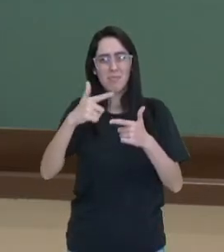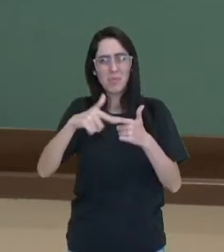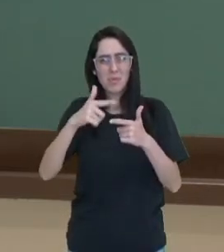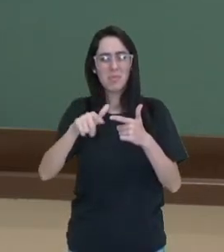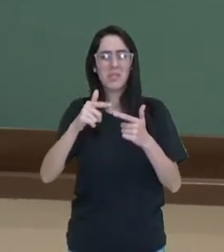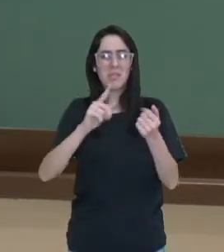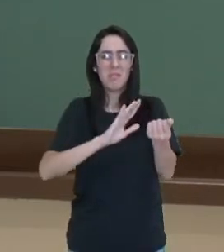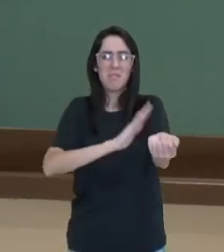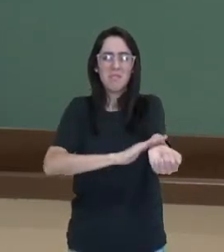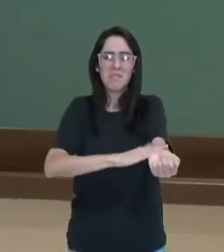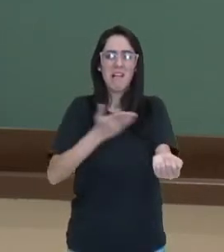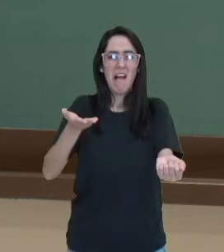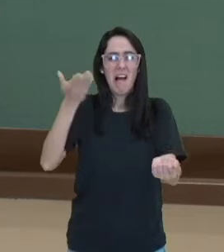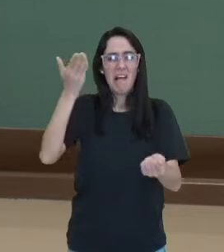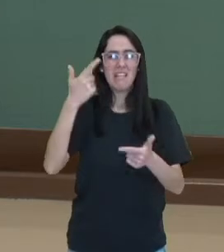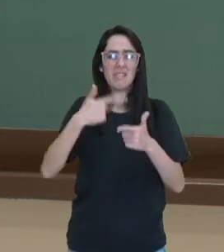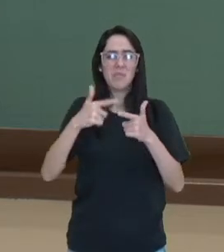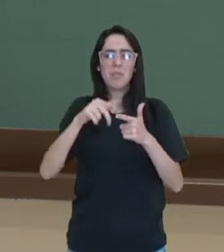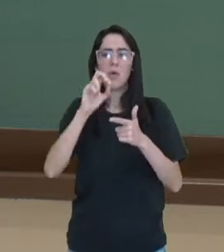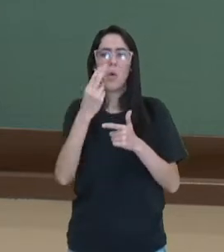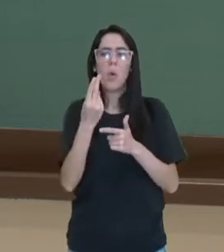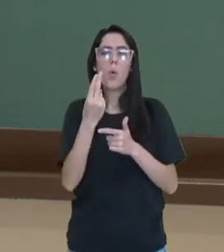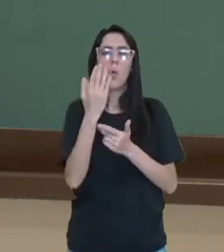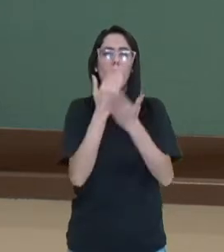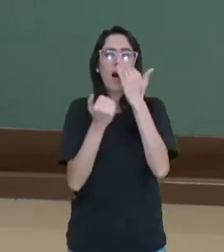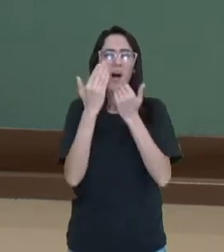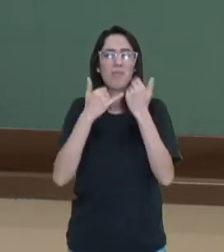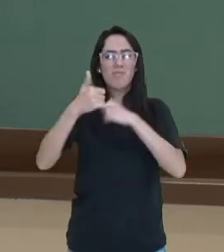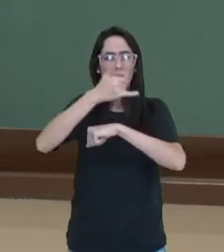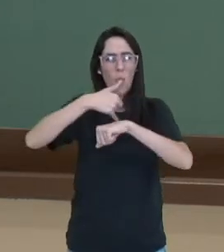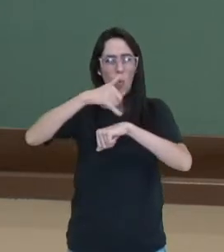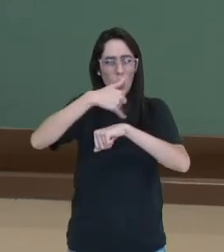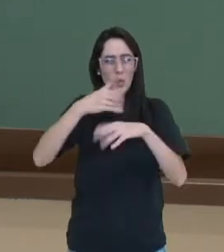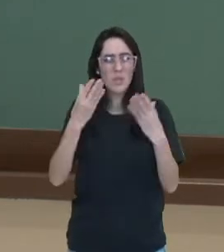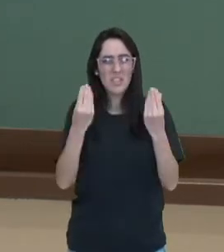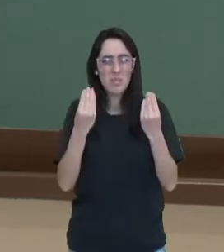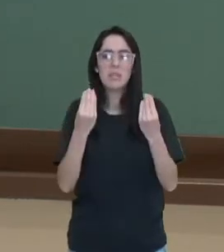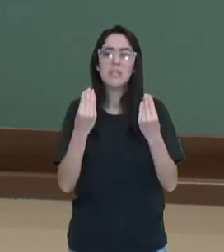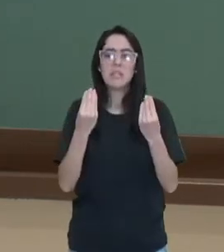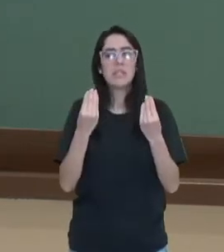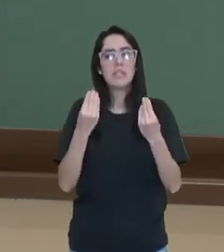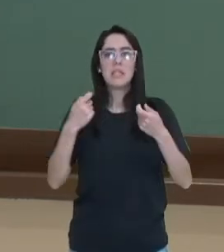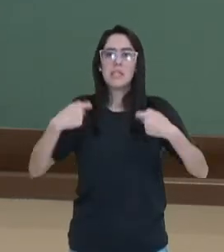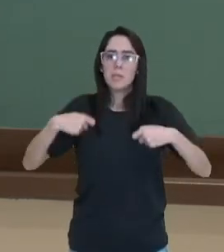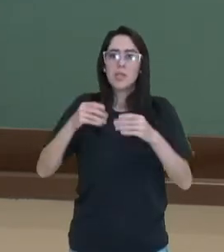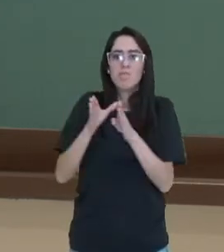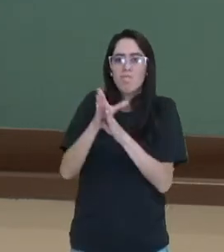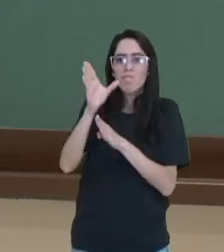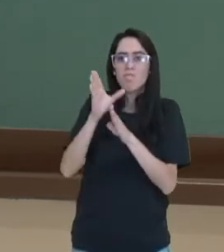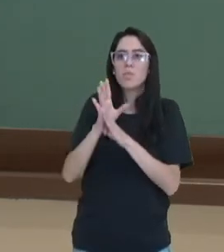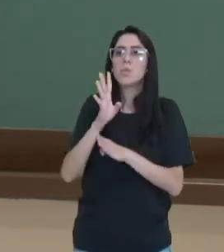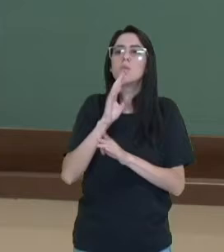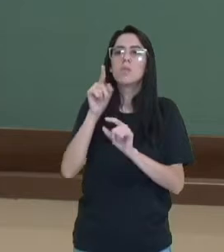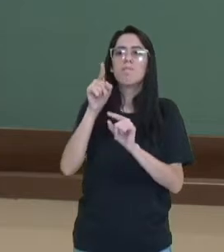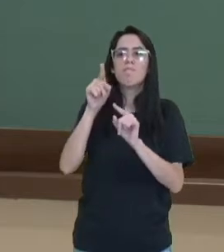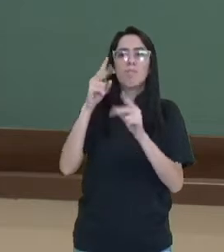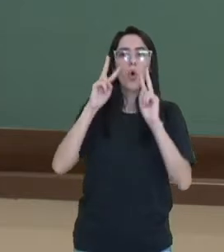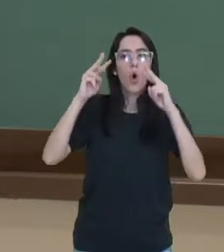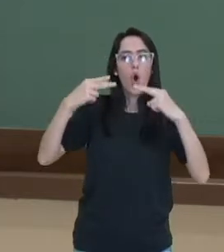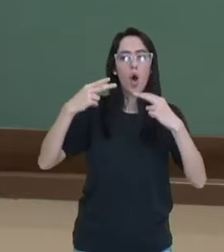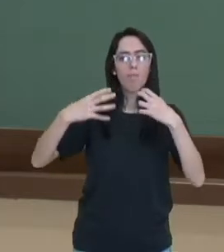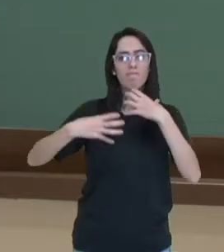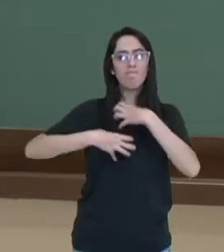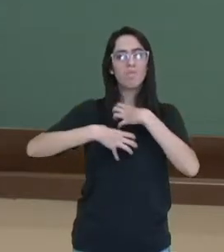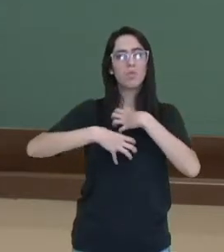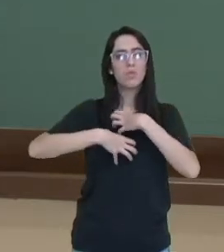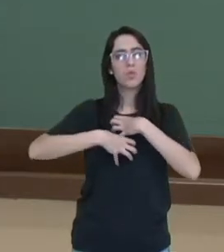triglicerídeos altos ou se alimenta com muita gordura, é bom sempre estar conhecendo os sintomas, né? Porque às vezes